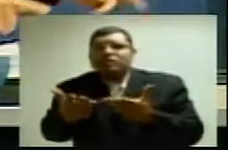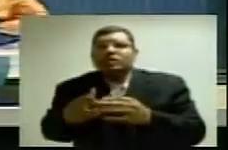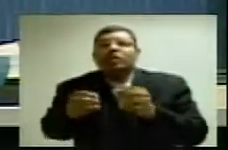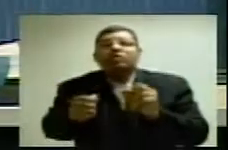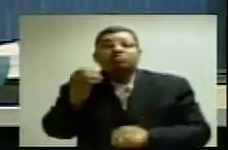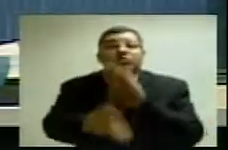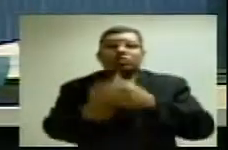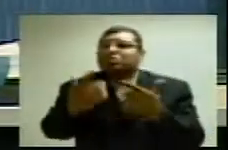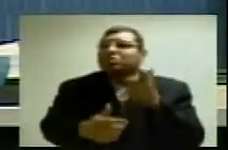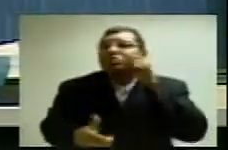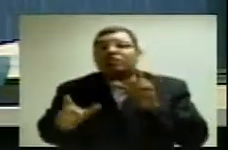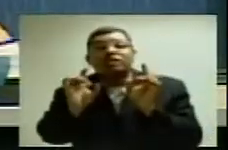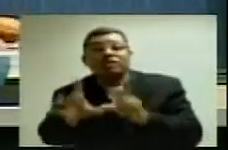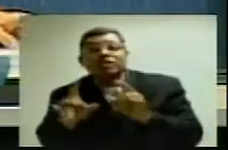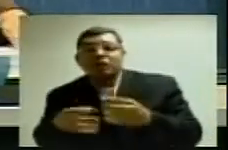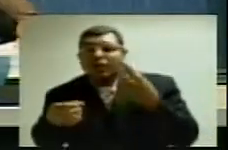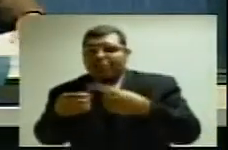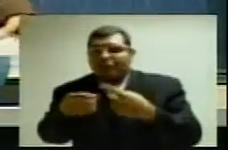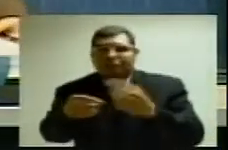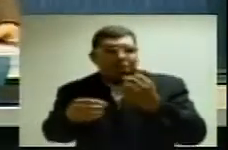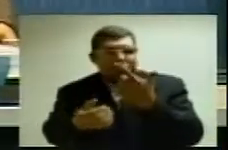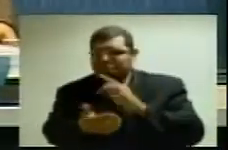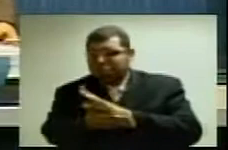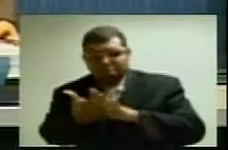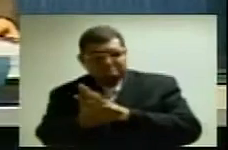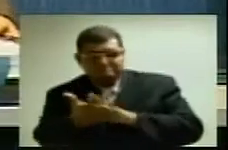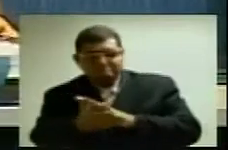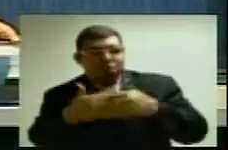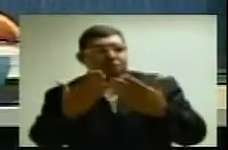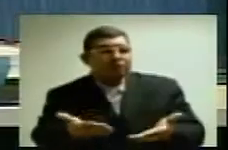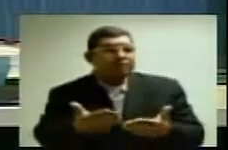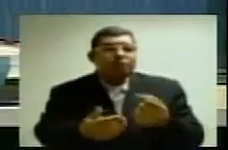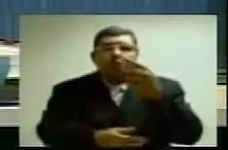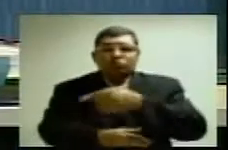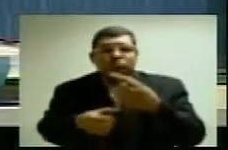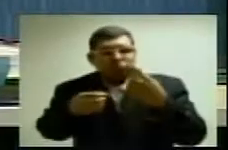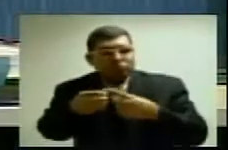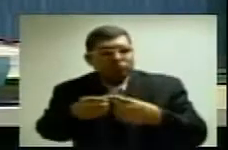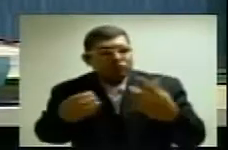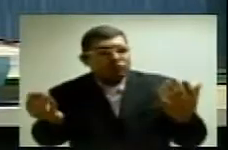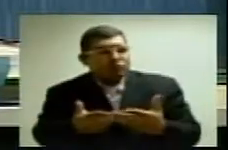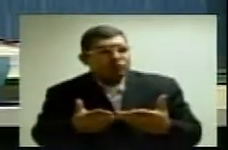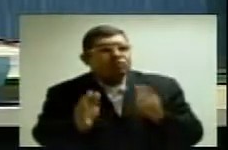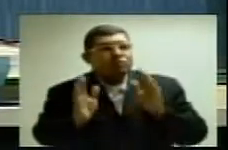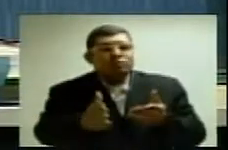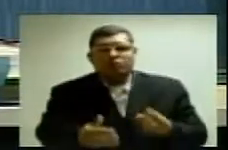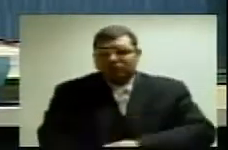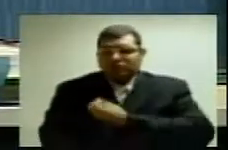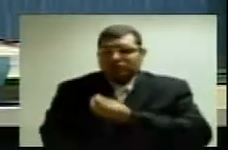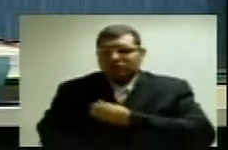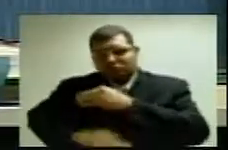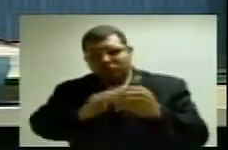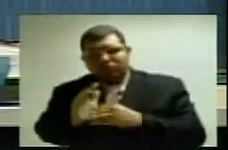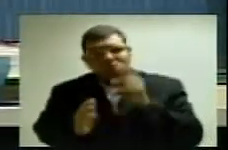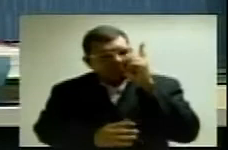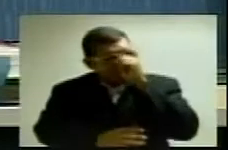quem produz não consegue vender para o município de Boca do Acre. Esse município, que já vive